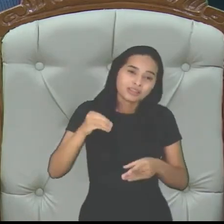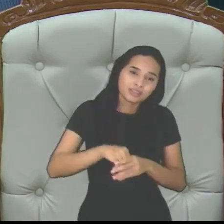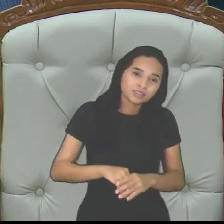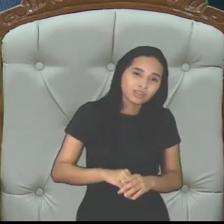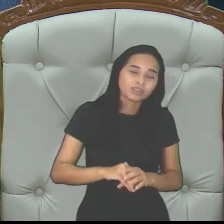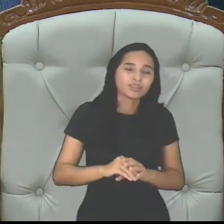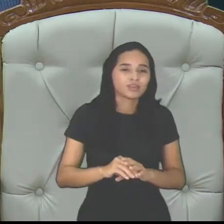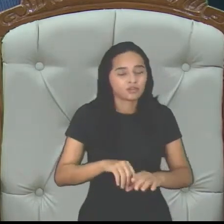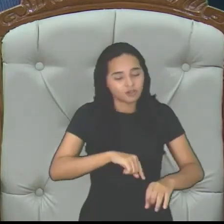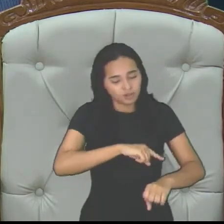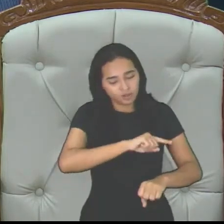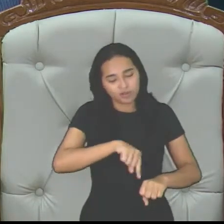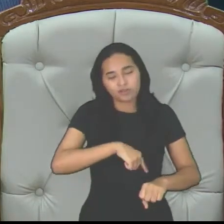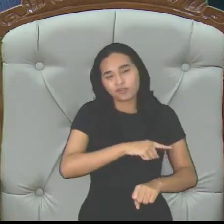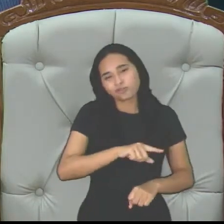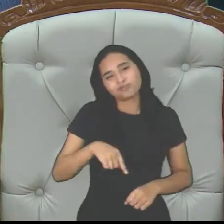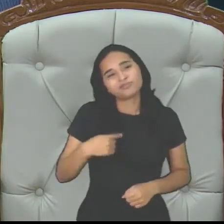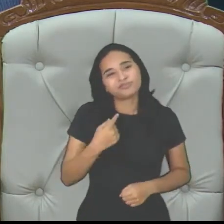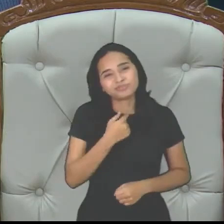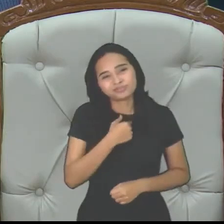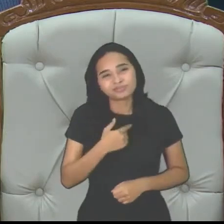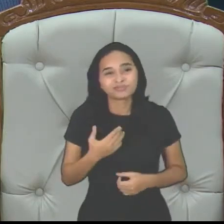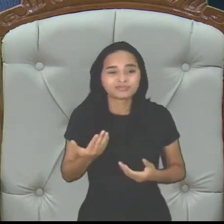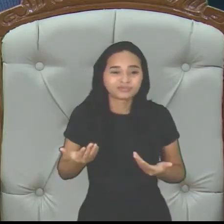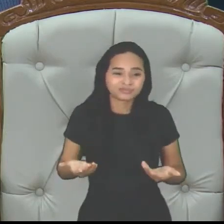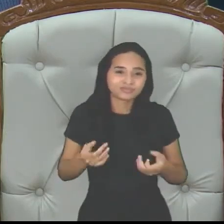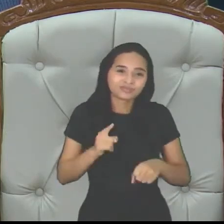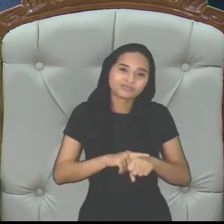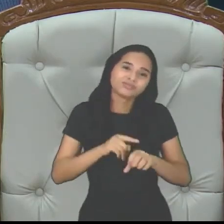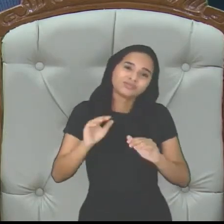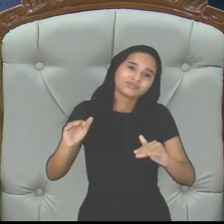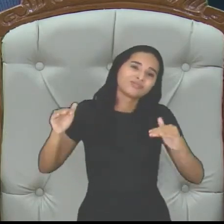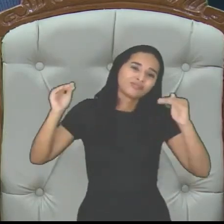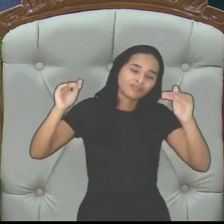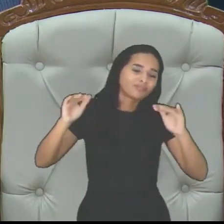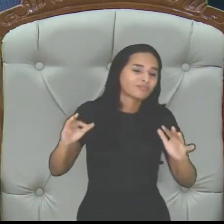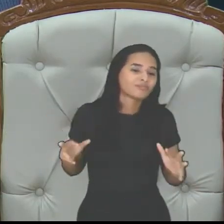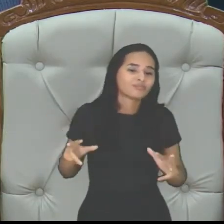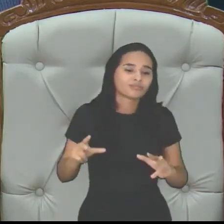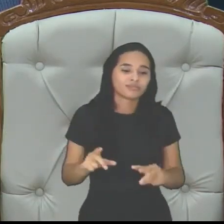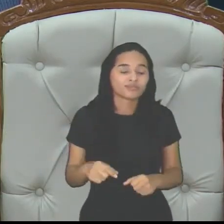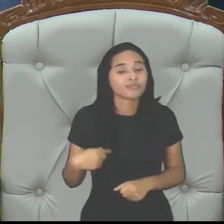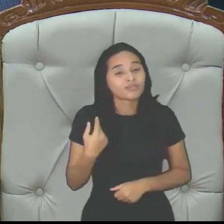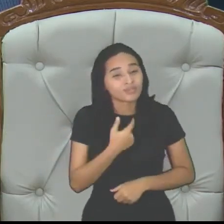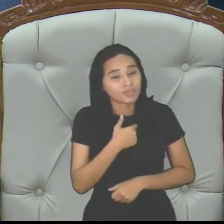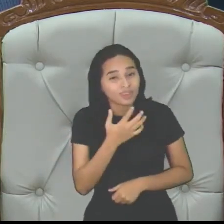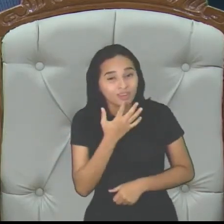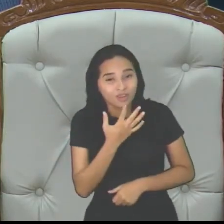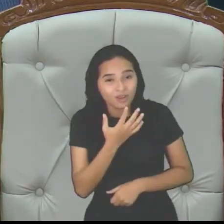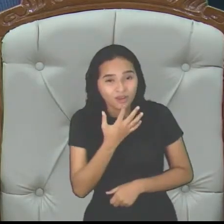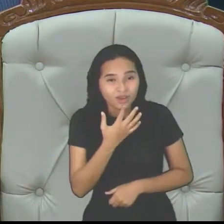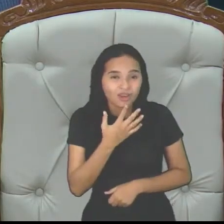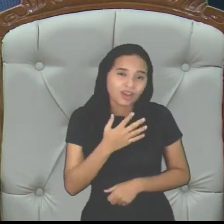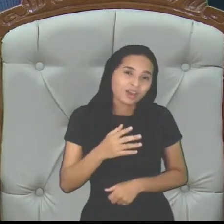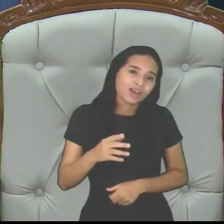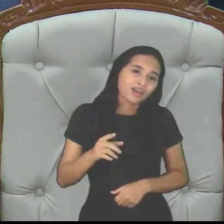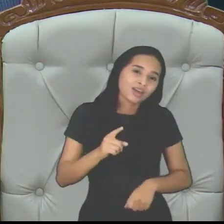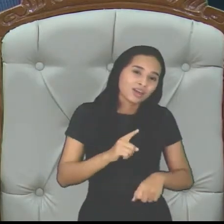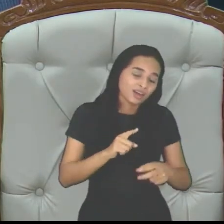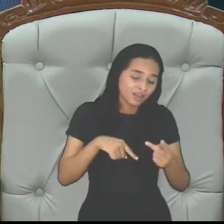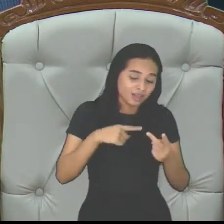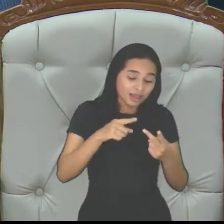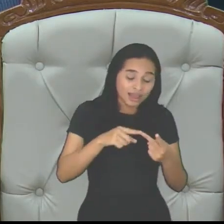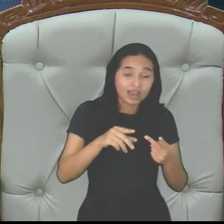cronologia nossa. E tem um tempo que está acima de todos os tempos, que nós conhecemos como o tempo